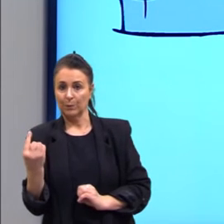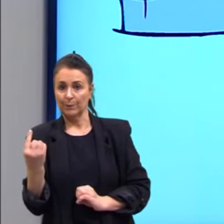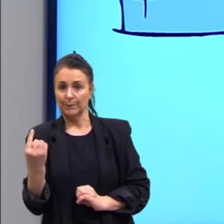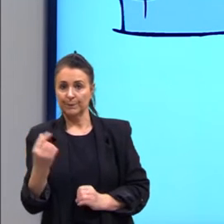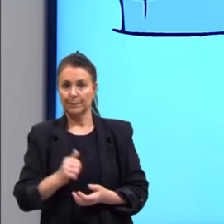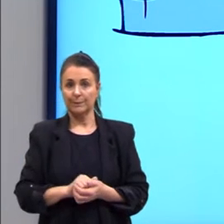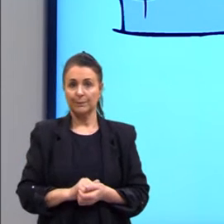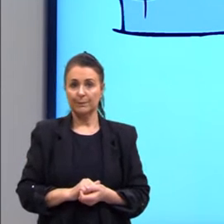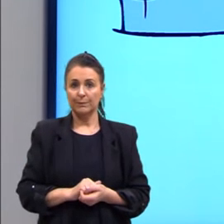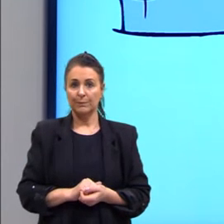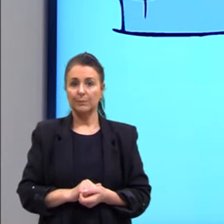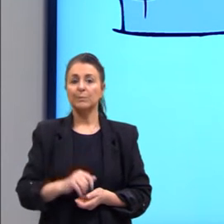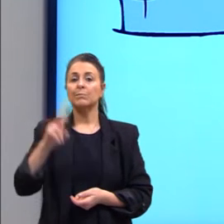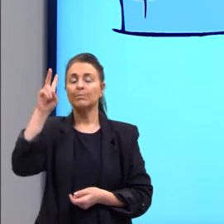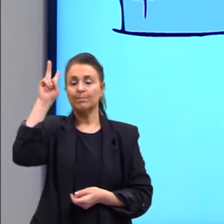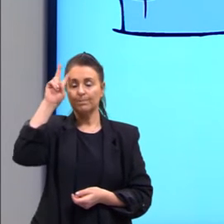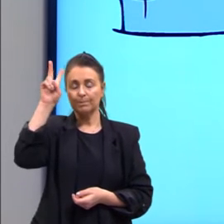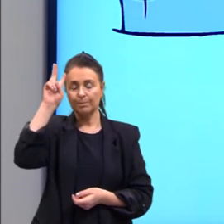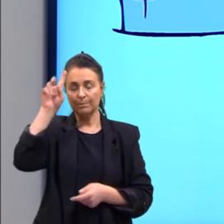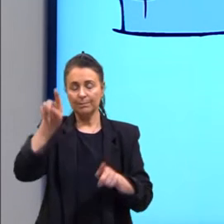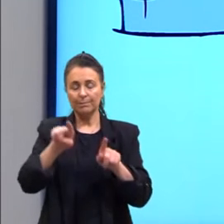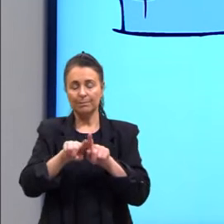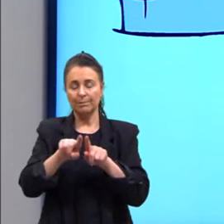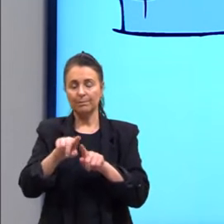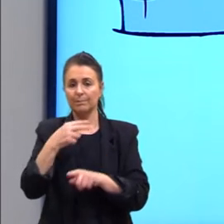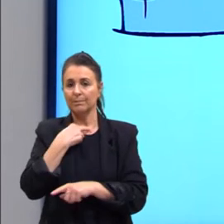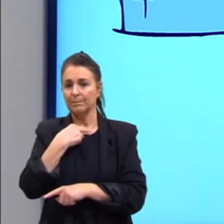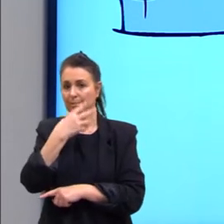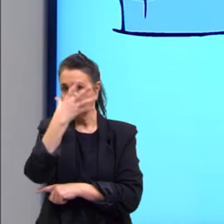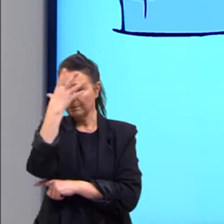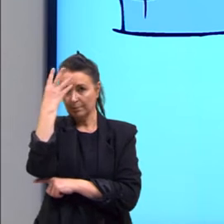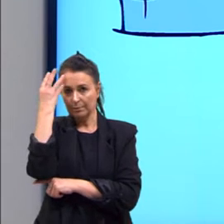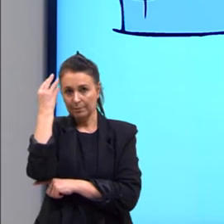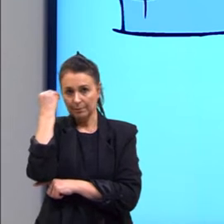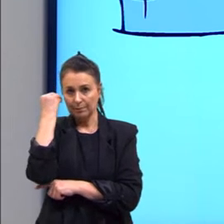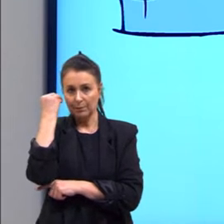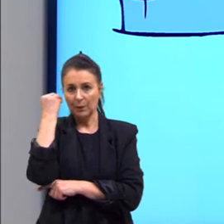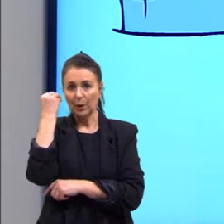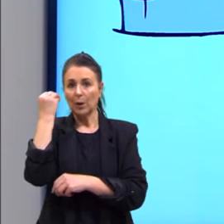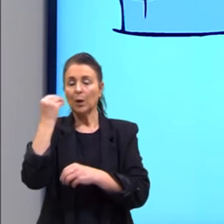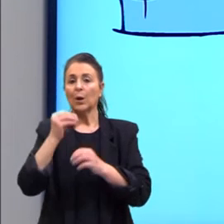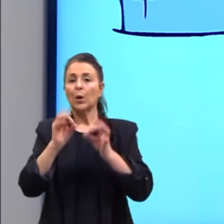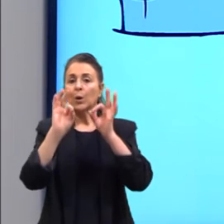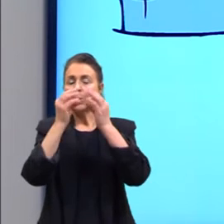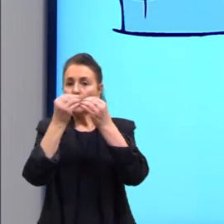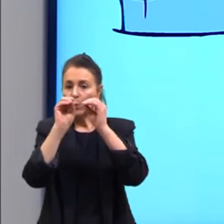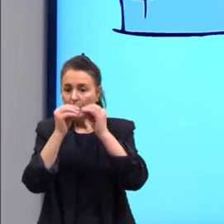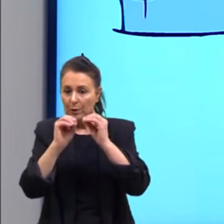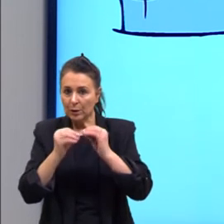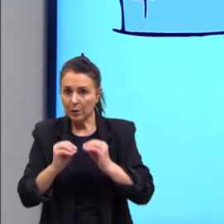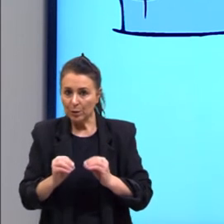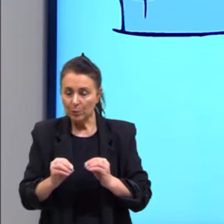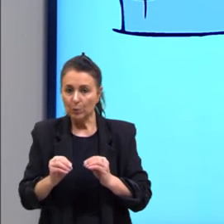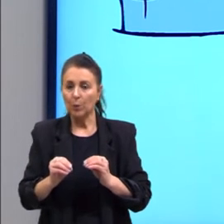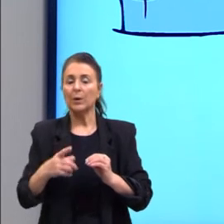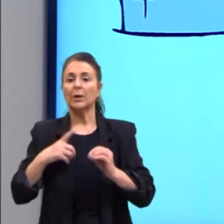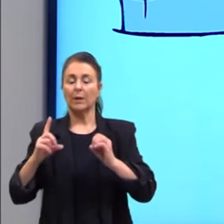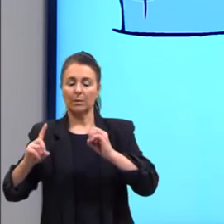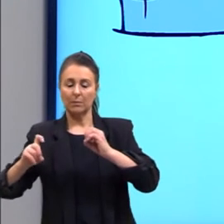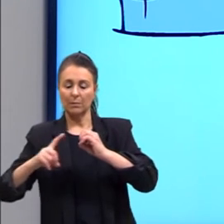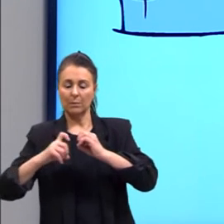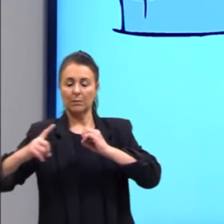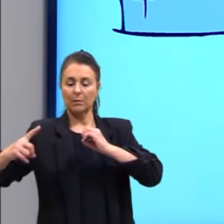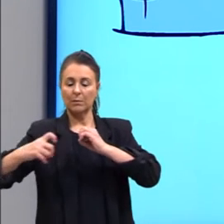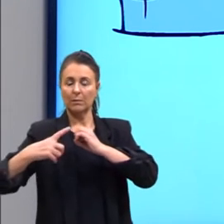e me lembrando não esqueça quem em organismos com reprodução sexuada é a